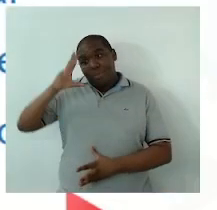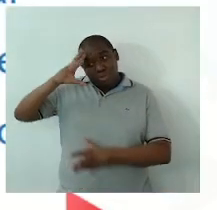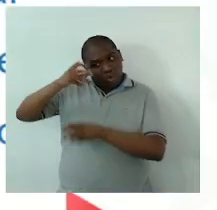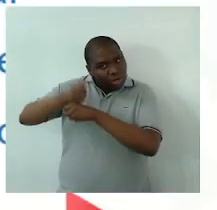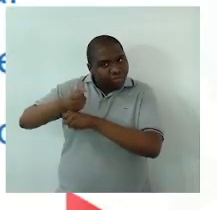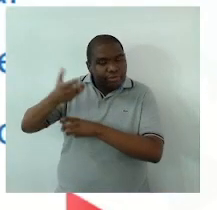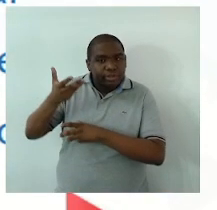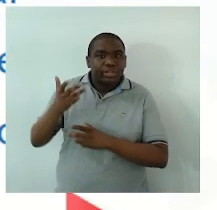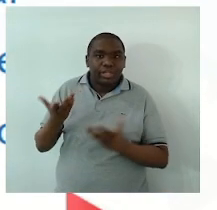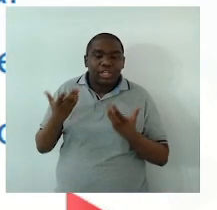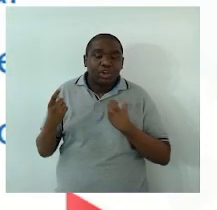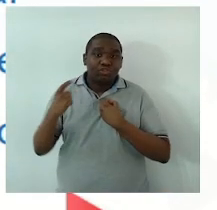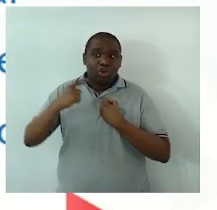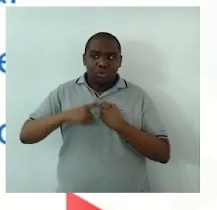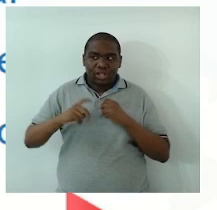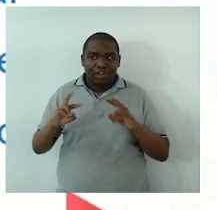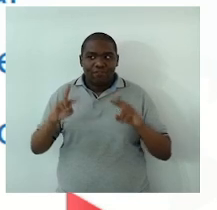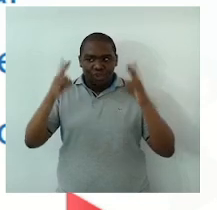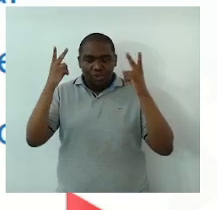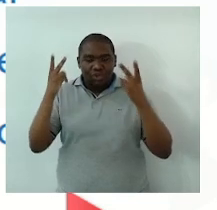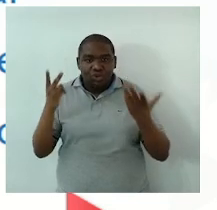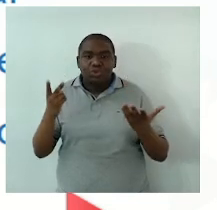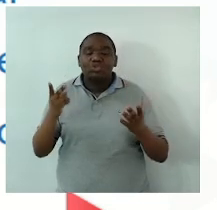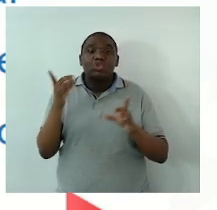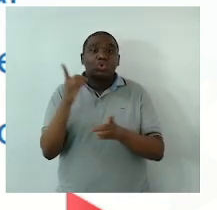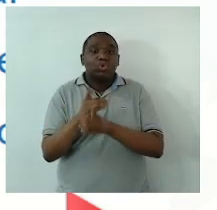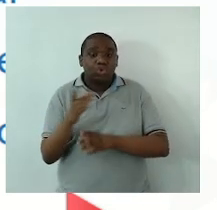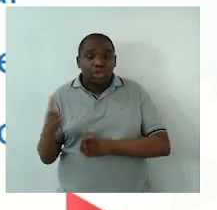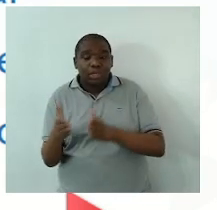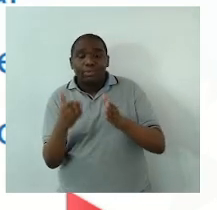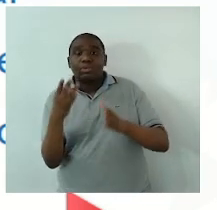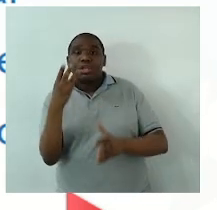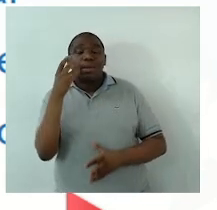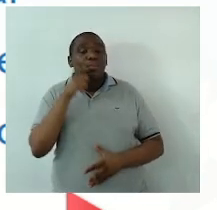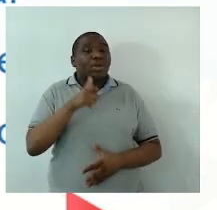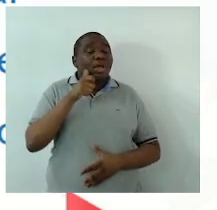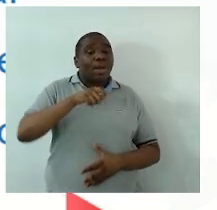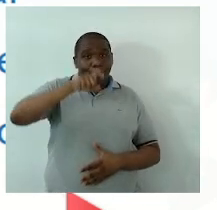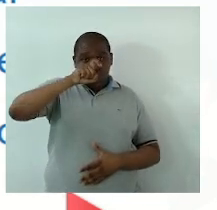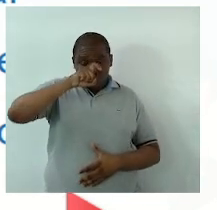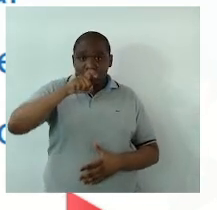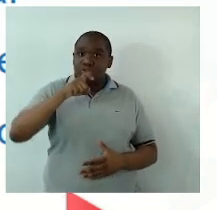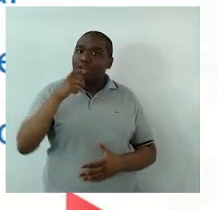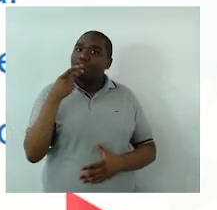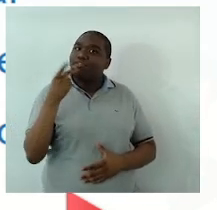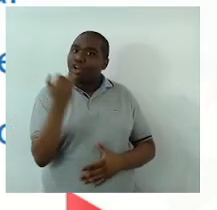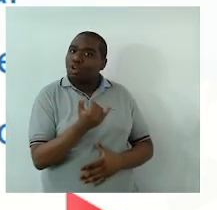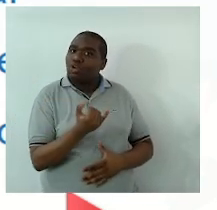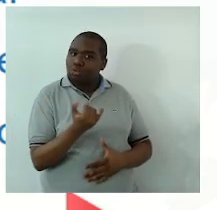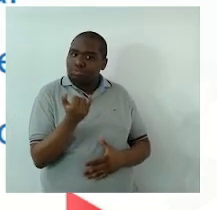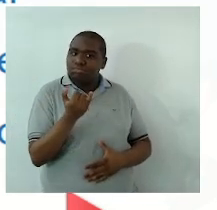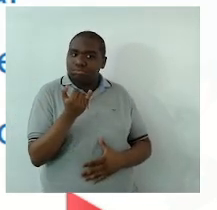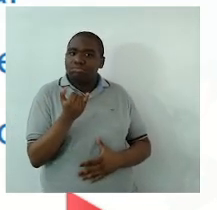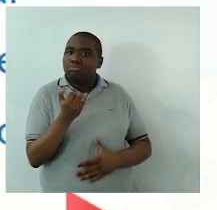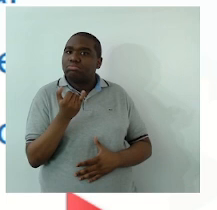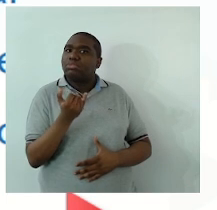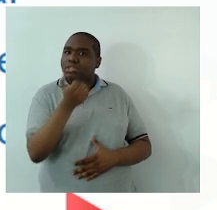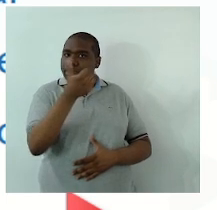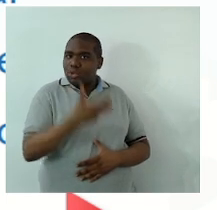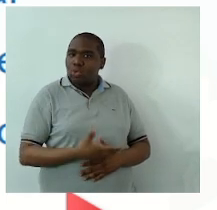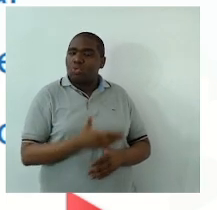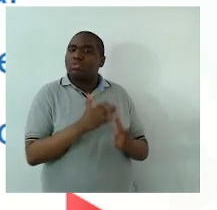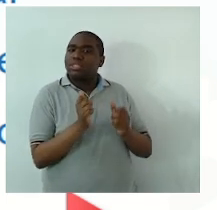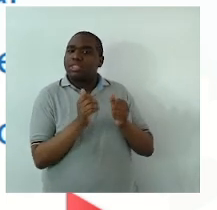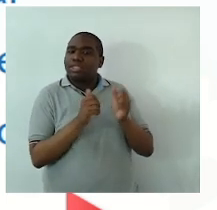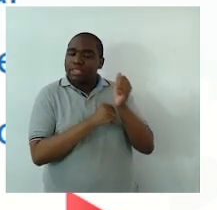voltar vitorioso de um embate, encontra pelo caminho 3 bruxas que revelam uma profecia. Ele logo seria o